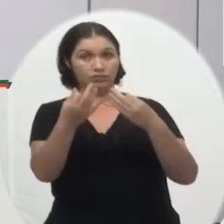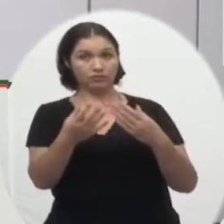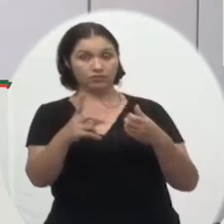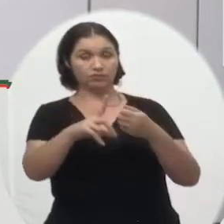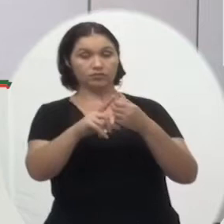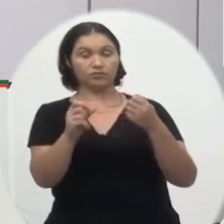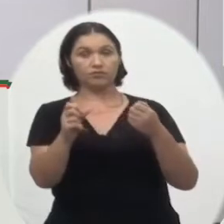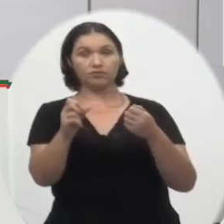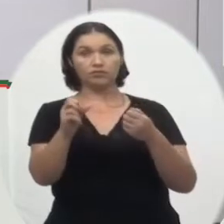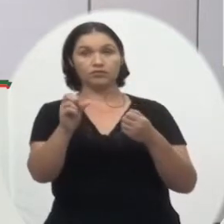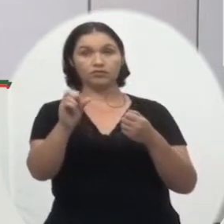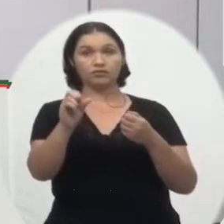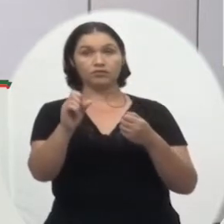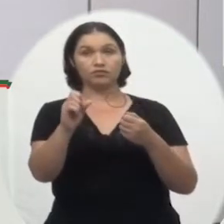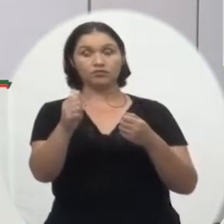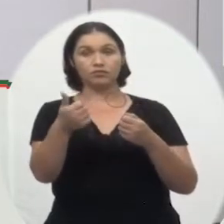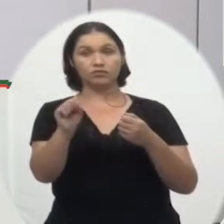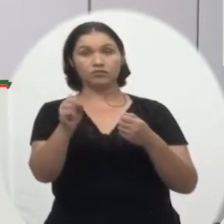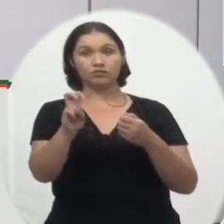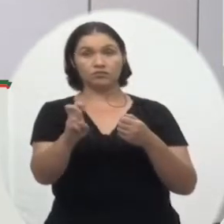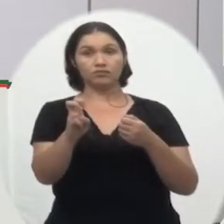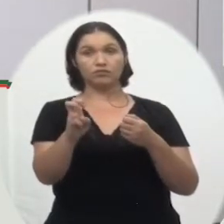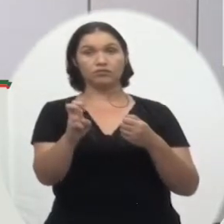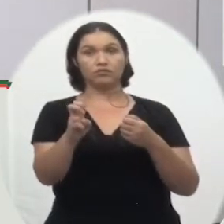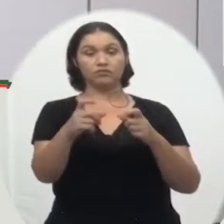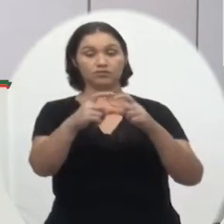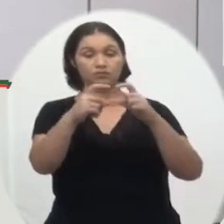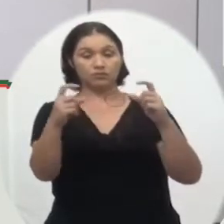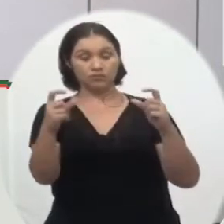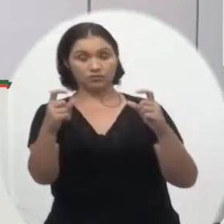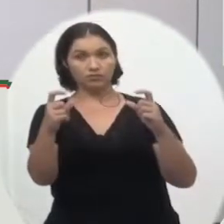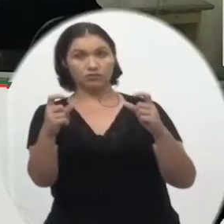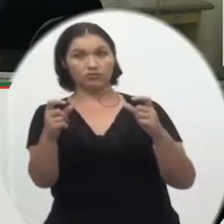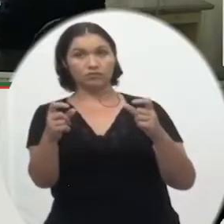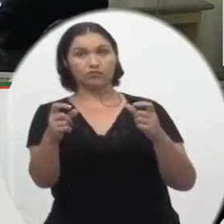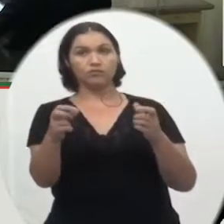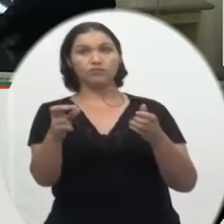parágrafo único, a linha C. Será atendido pelo vereador.